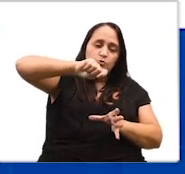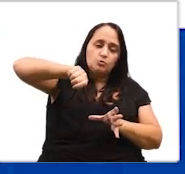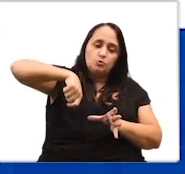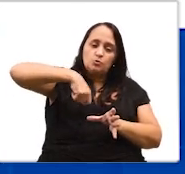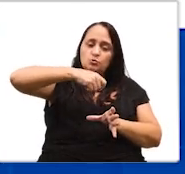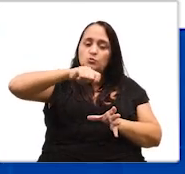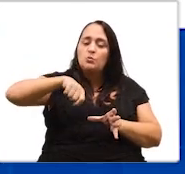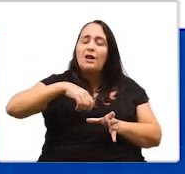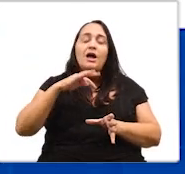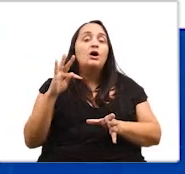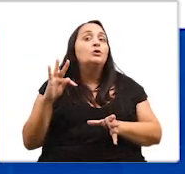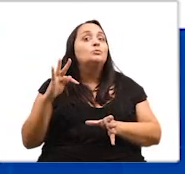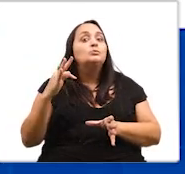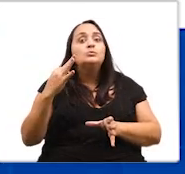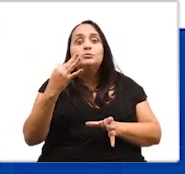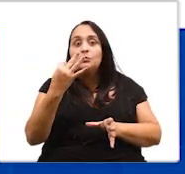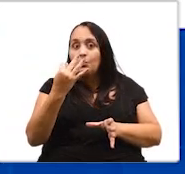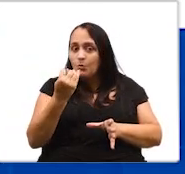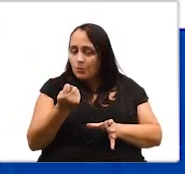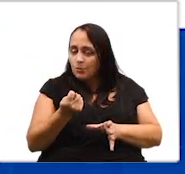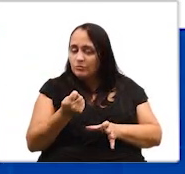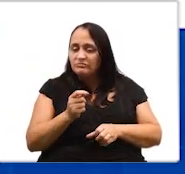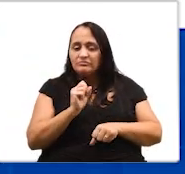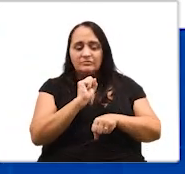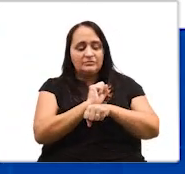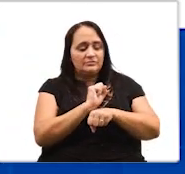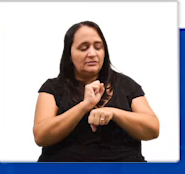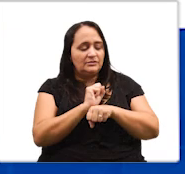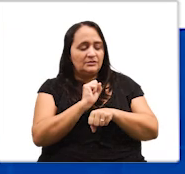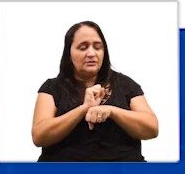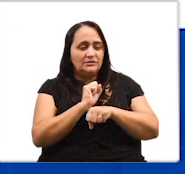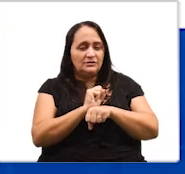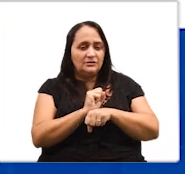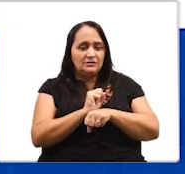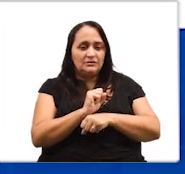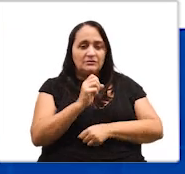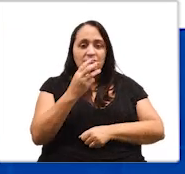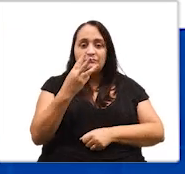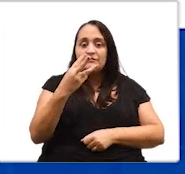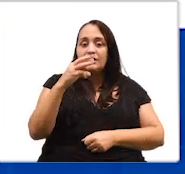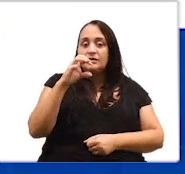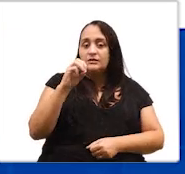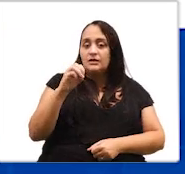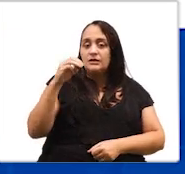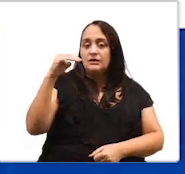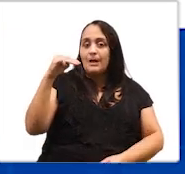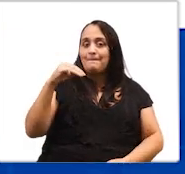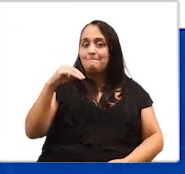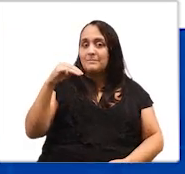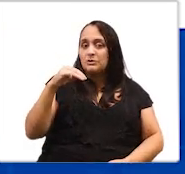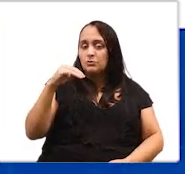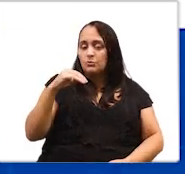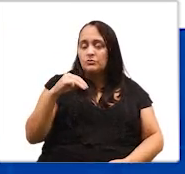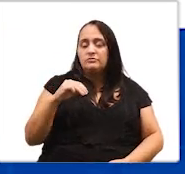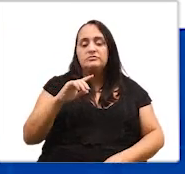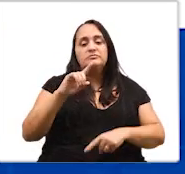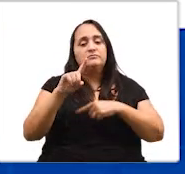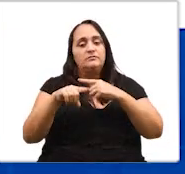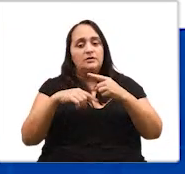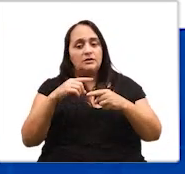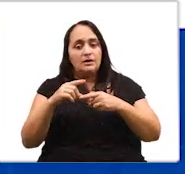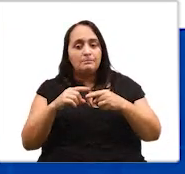minutos. Depois, enrole com as mãos, formando bolinhos e frite em óleo quente. Sirva os polvilhados